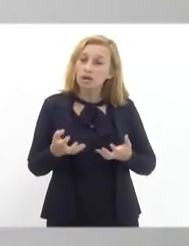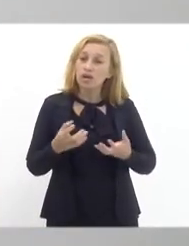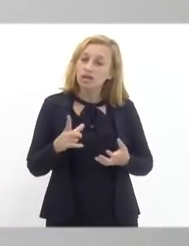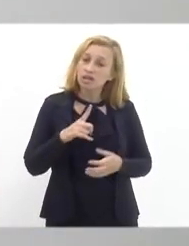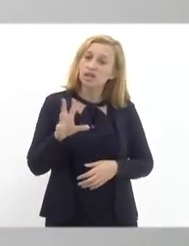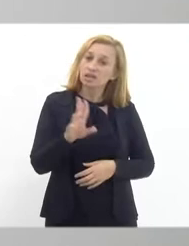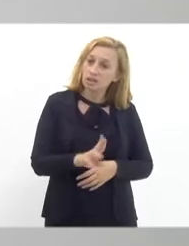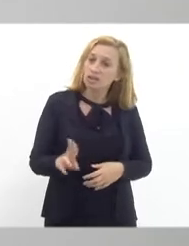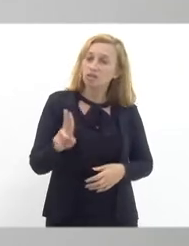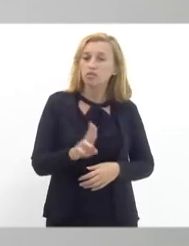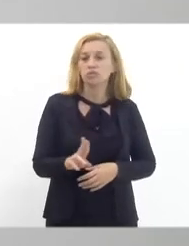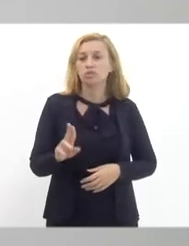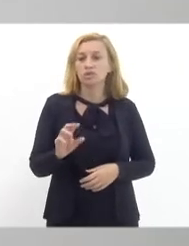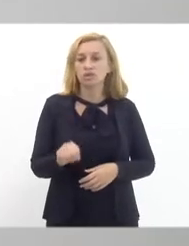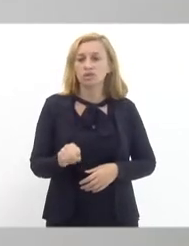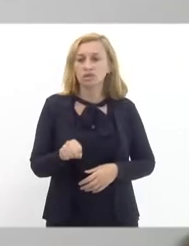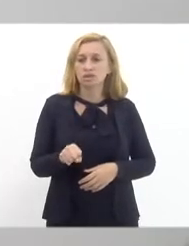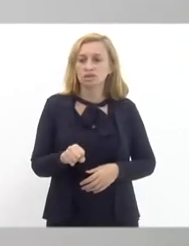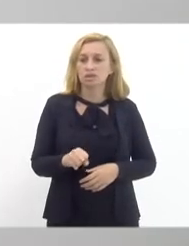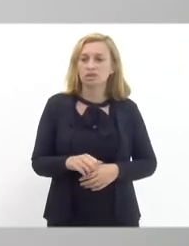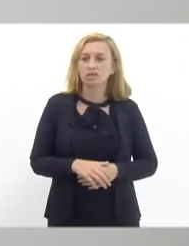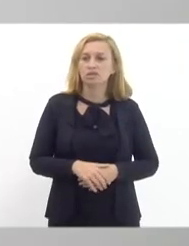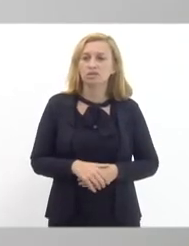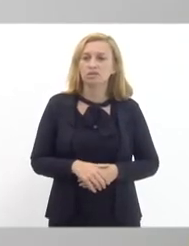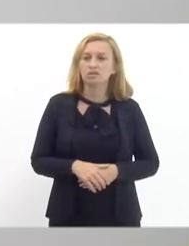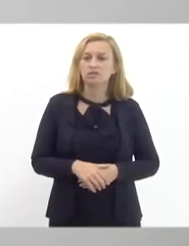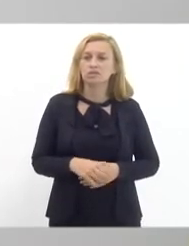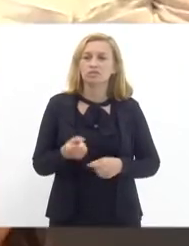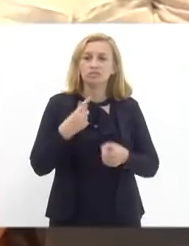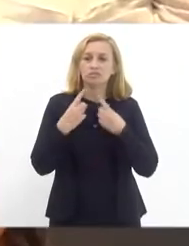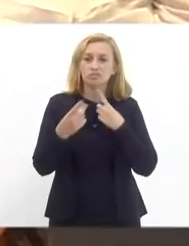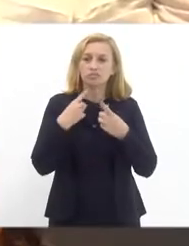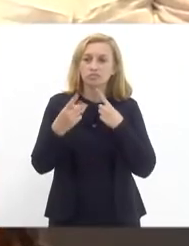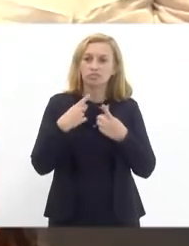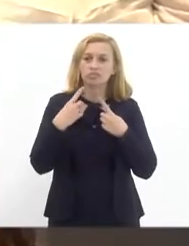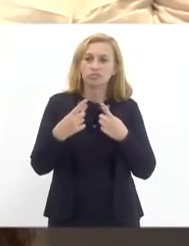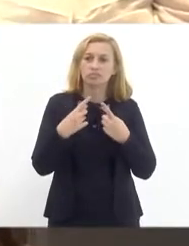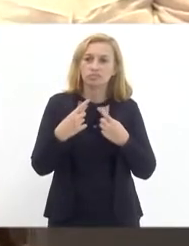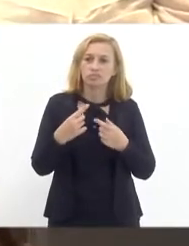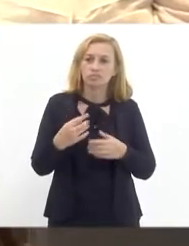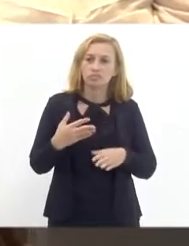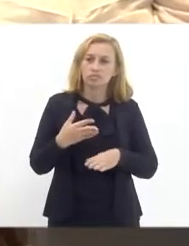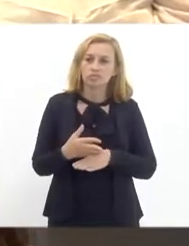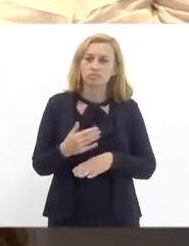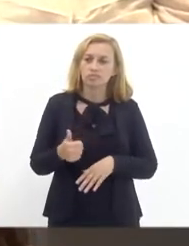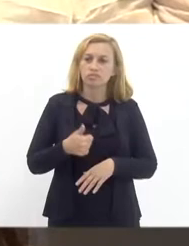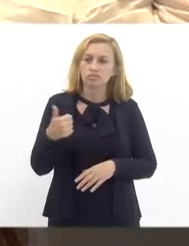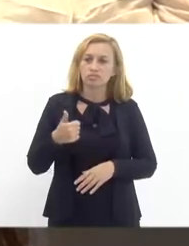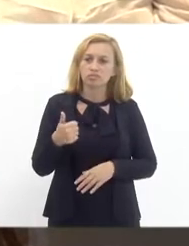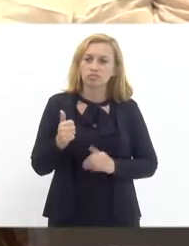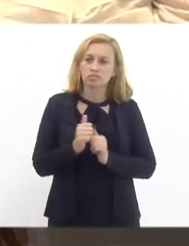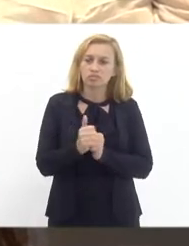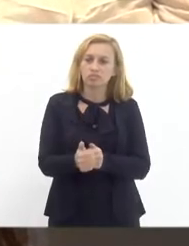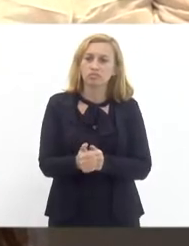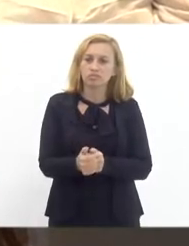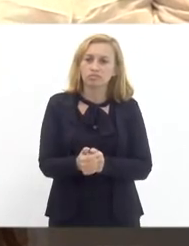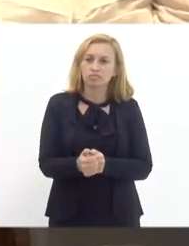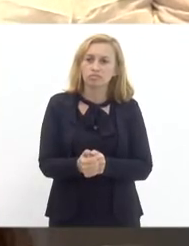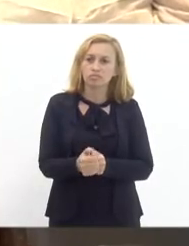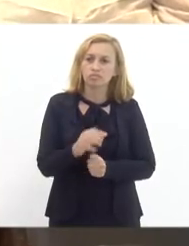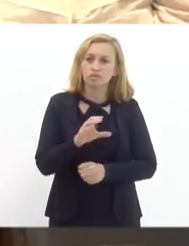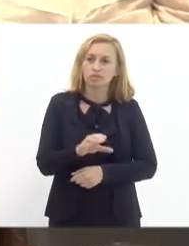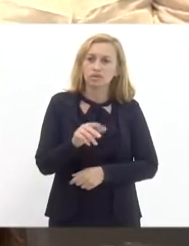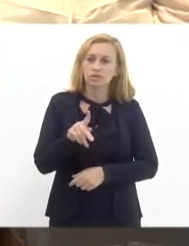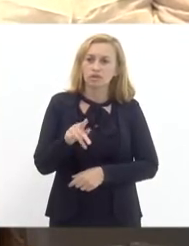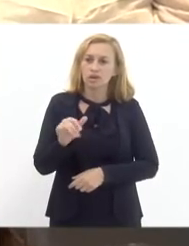uso. E aí, a gente vai discutindo, vai chegando um denominador comum. Eu tenho acompanhado o pessoal do CPAM,